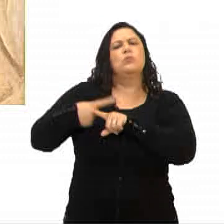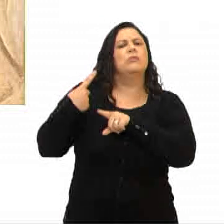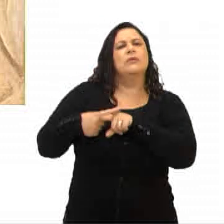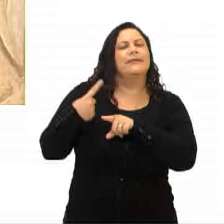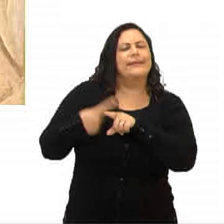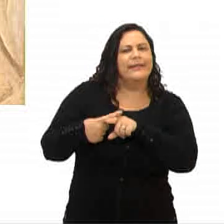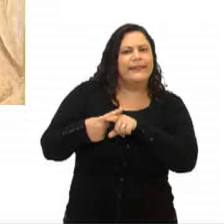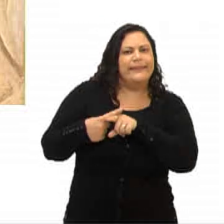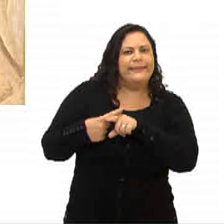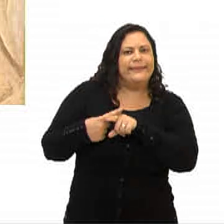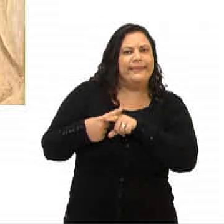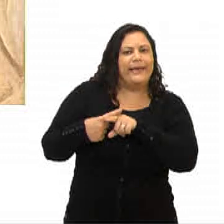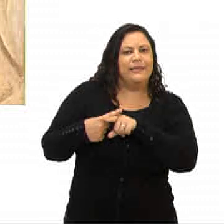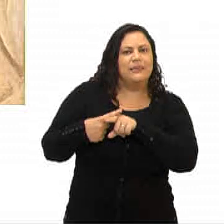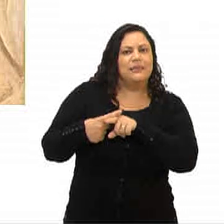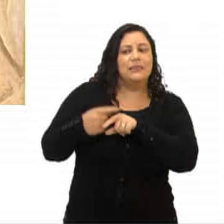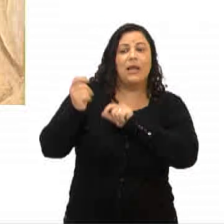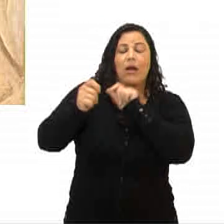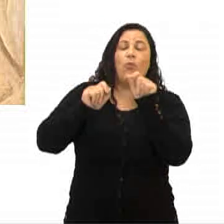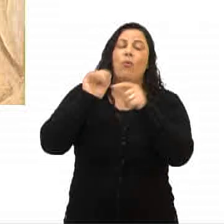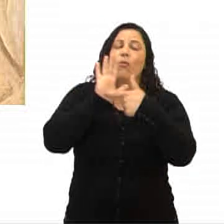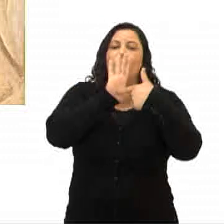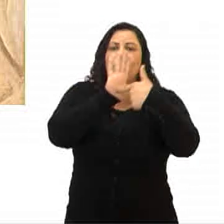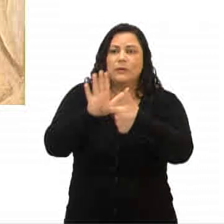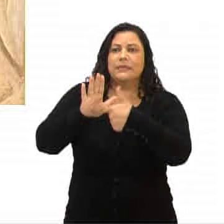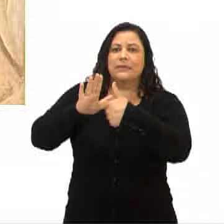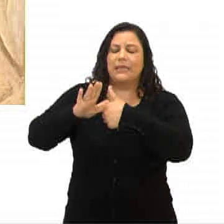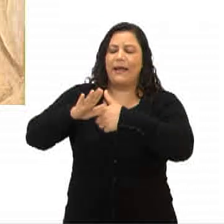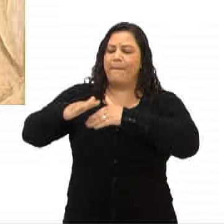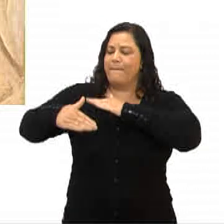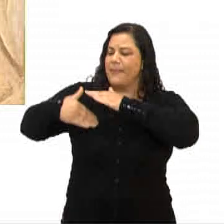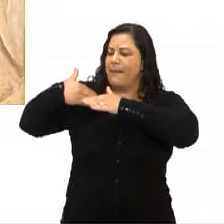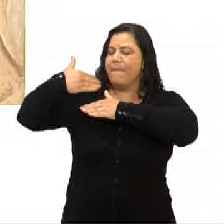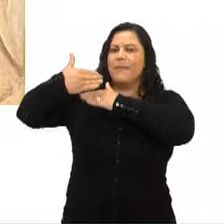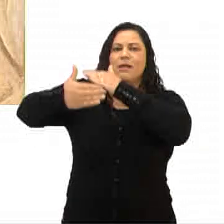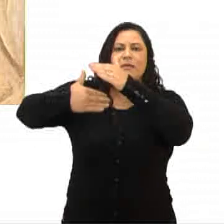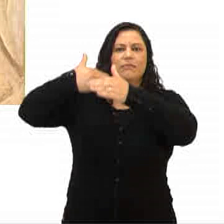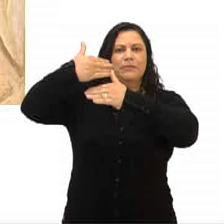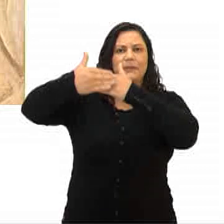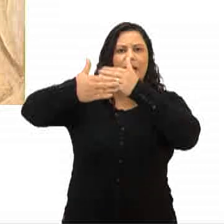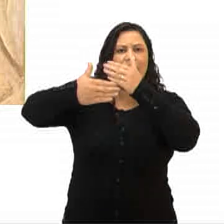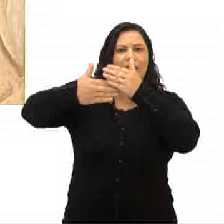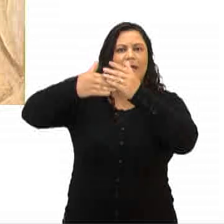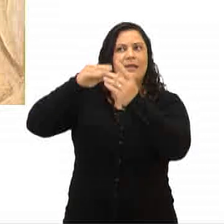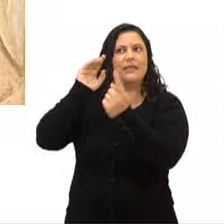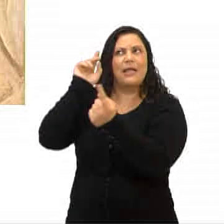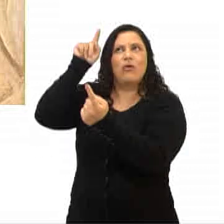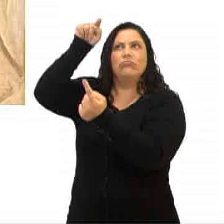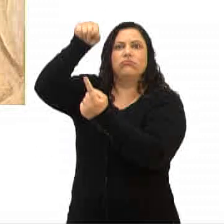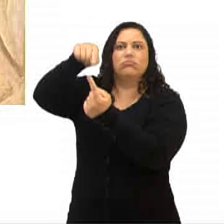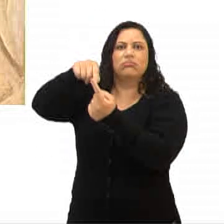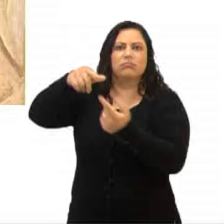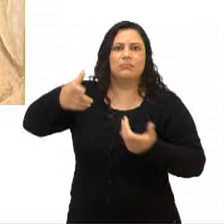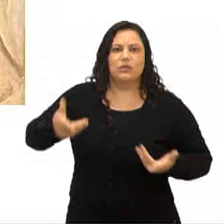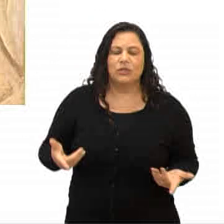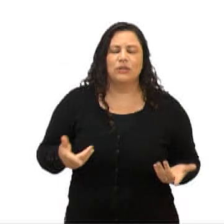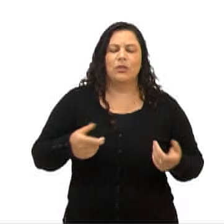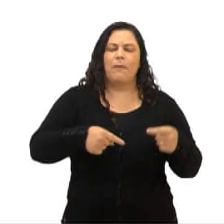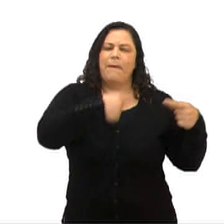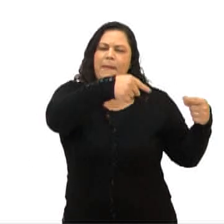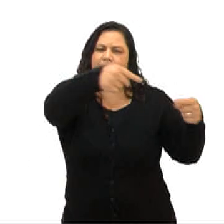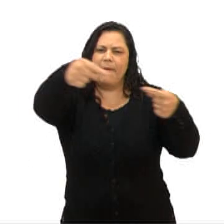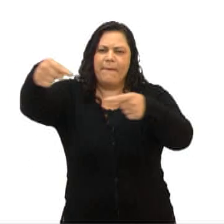não elevar essa geometrização ao seu ápice? Aí Picasso e Braque discutiram